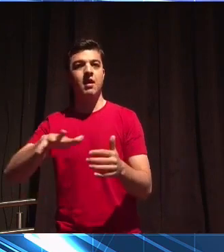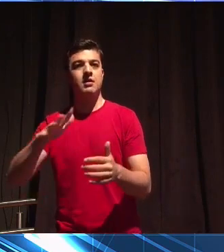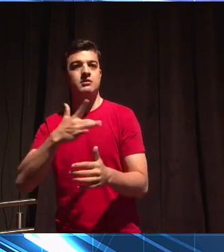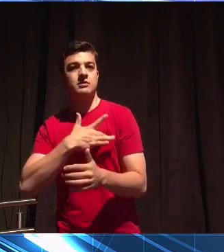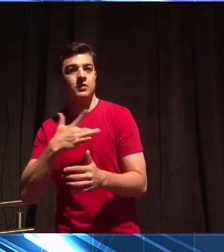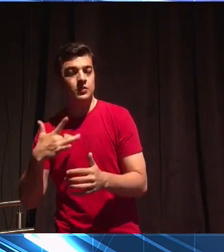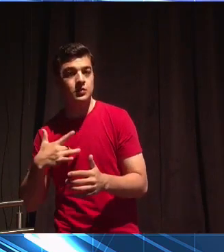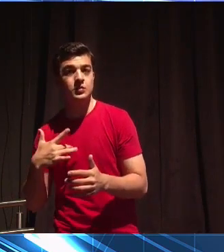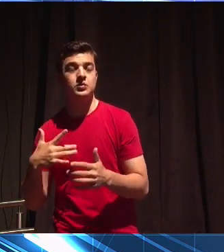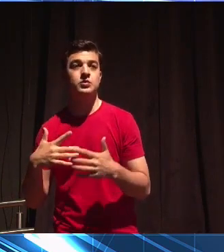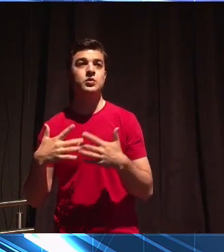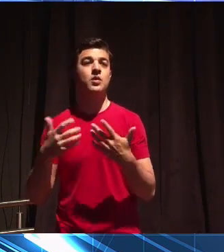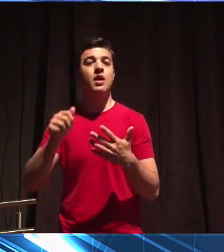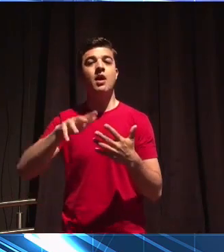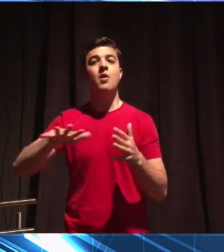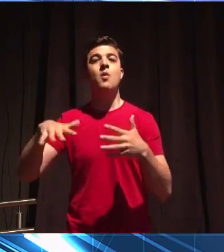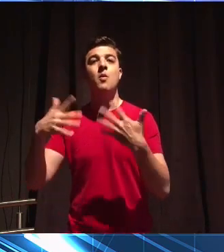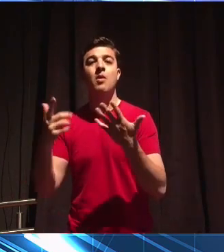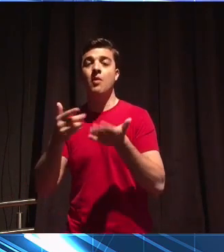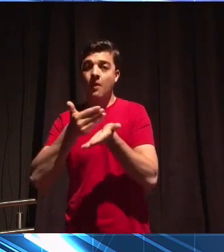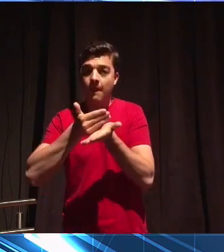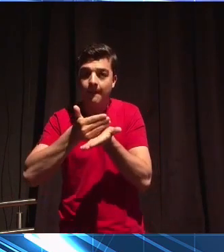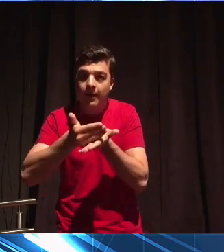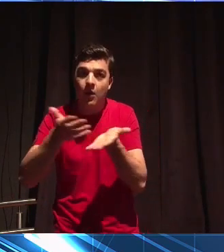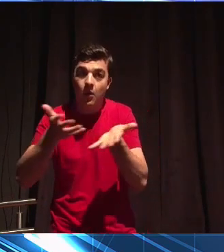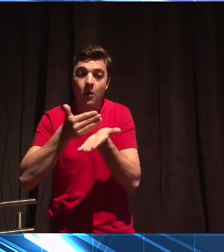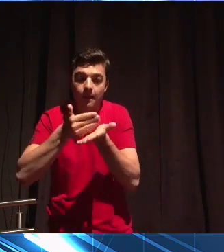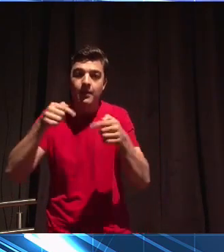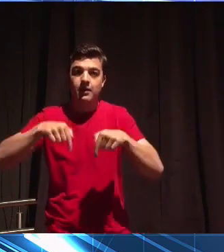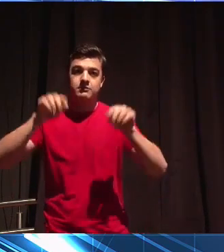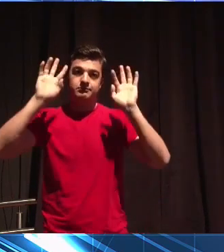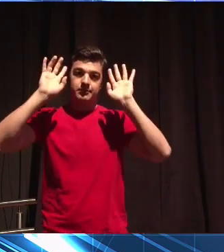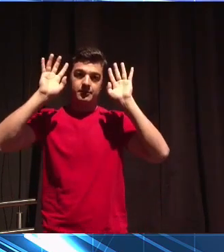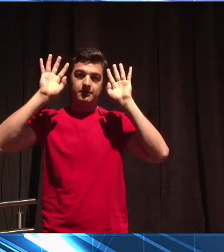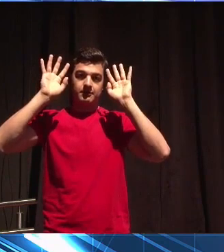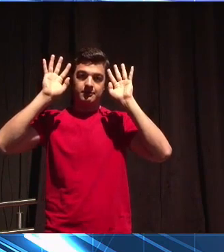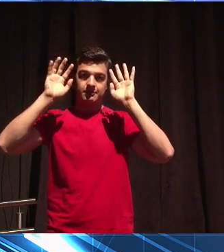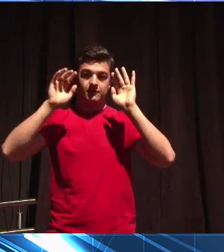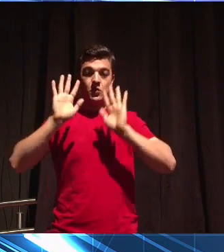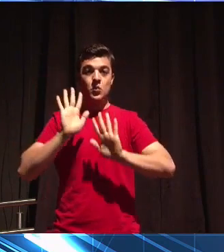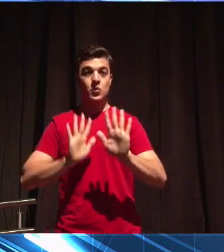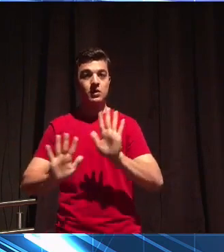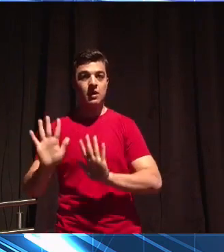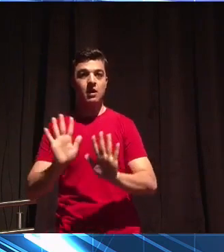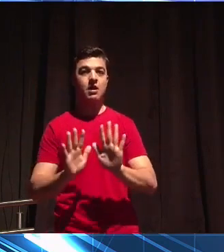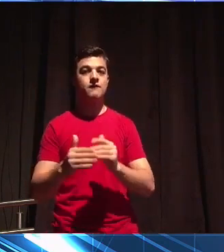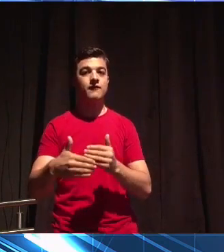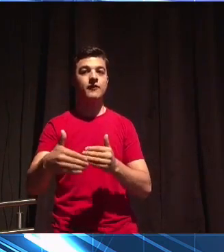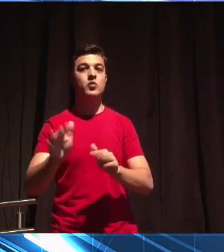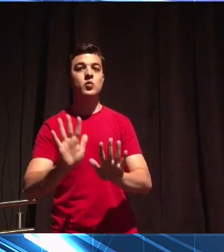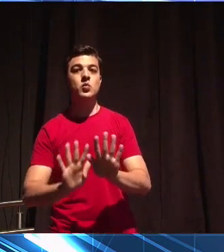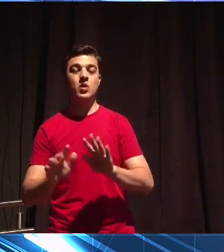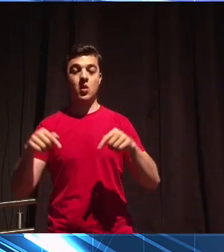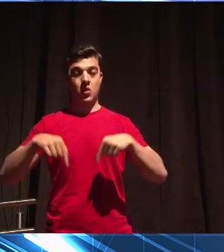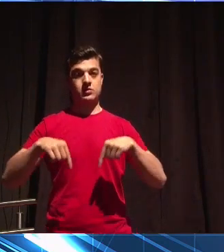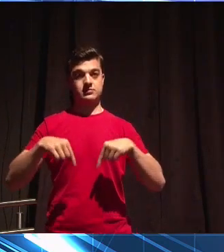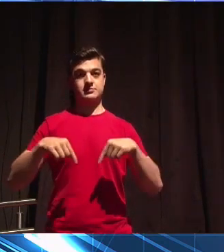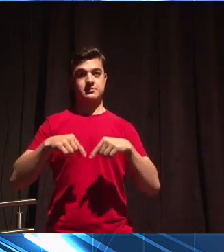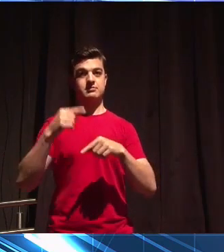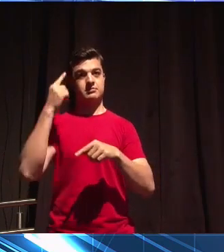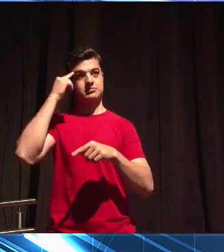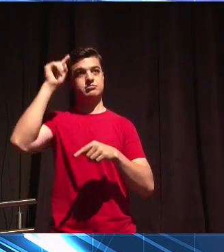Será que a gente já não pode começar a pensar aqui em alguns pontos que a gente pode tomar cuidado? E um terceiro ponto.